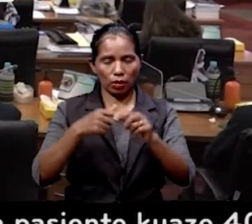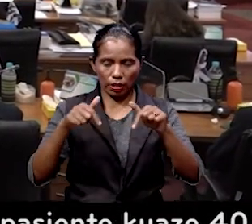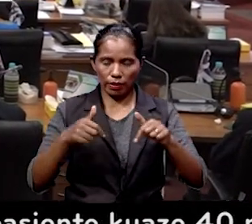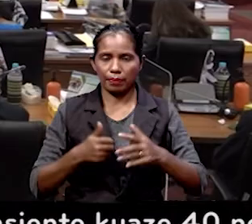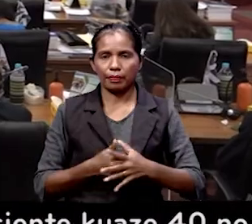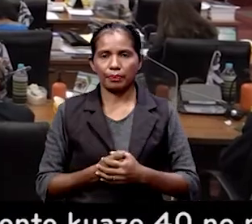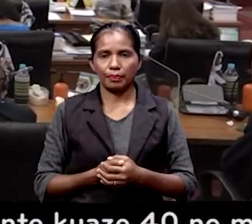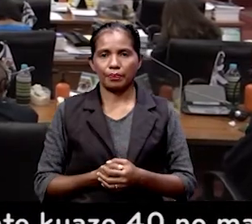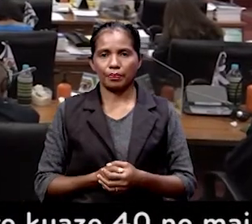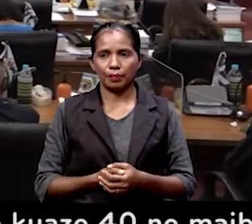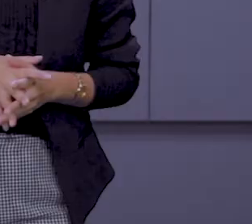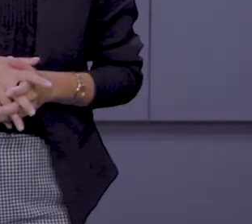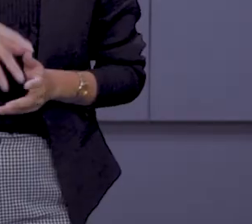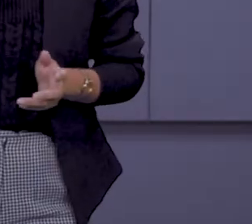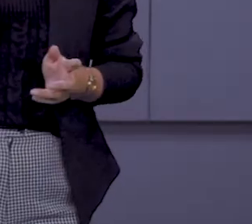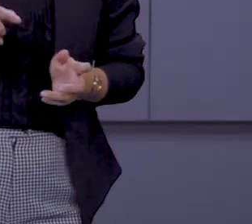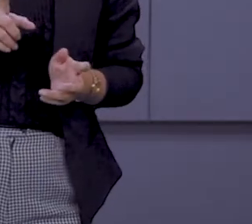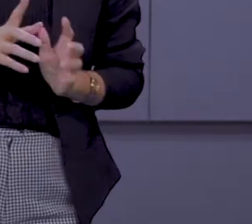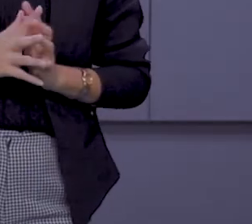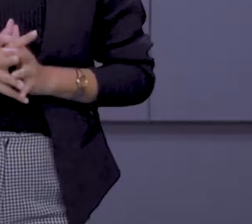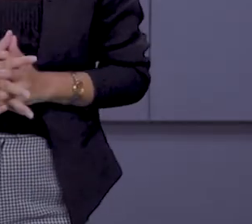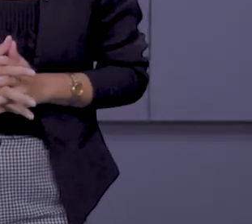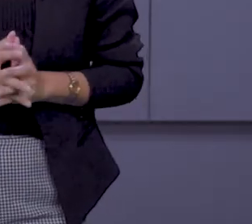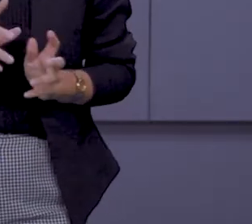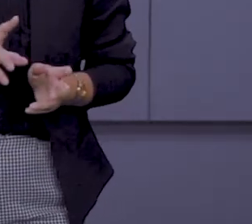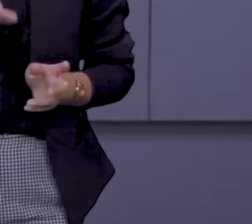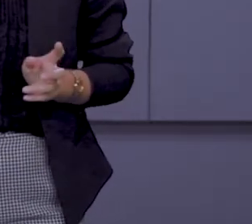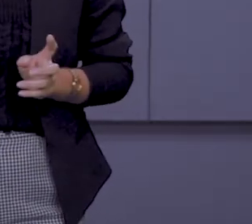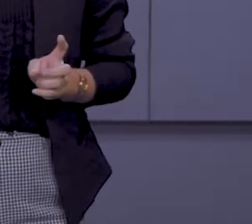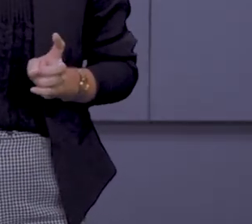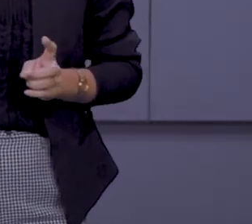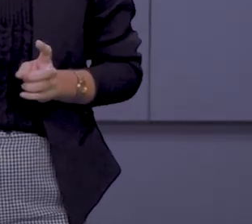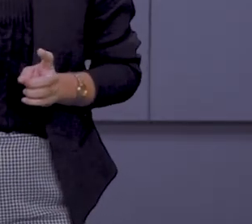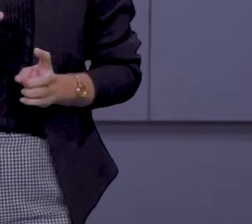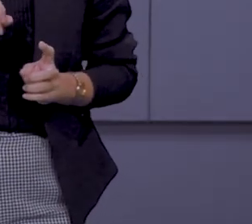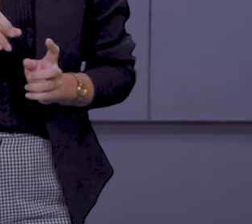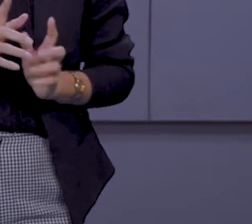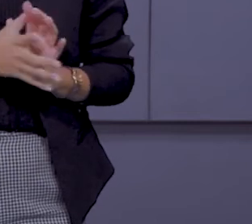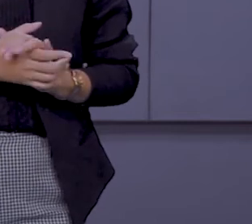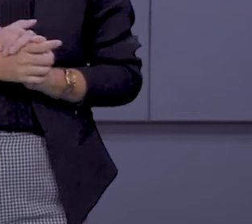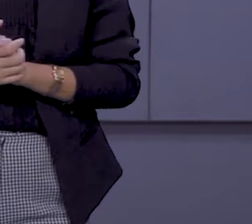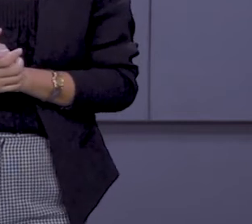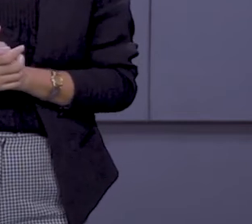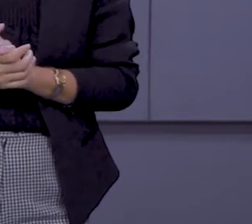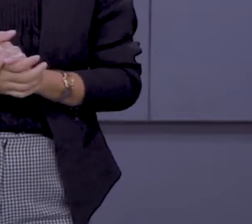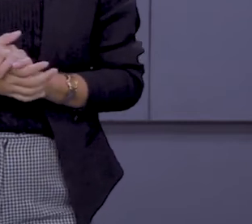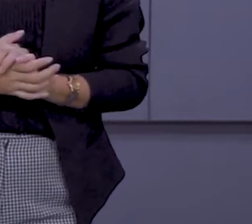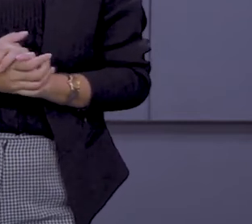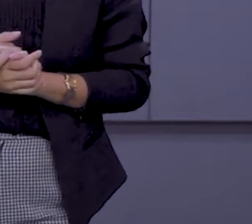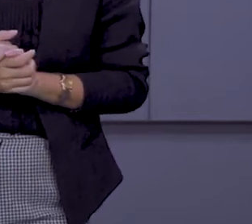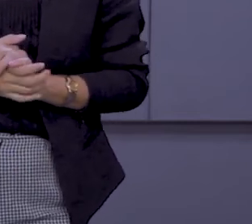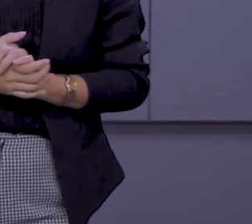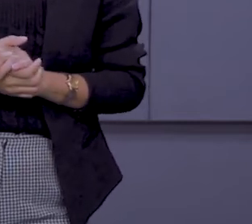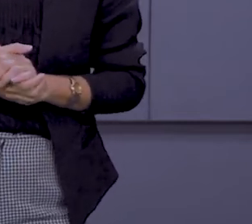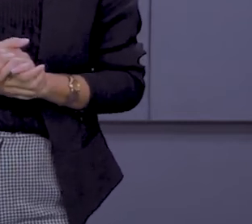elio, gaio, xe, amen. Ketaha, lua, subscribe, no, ha, neam, botan, notificação, ata, nonei, tabo, sir, la, bela, com, informação,